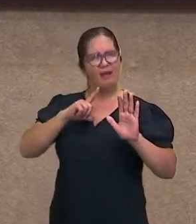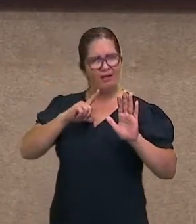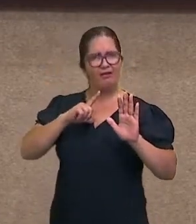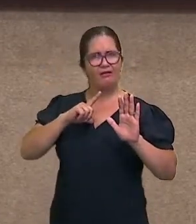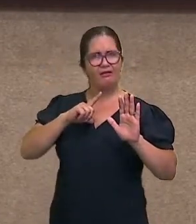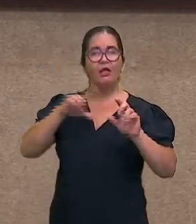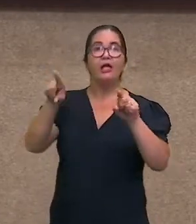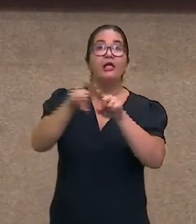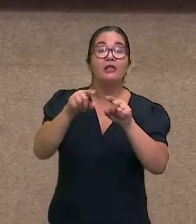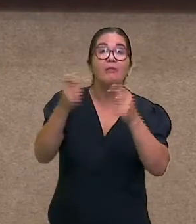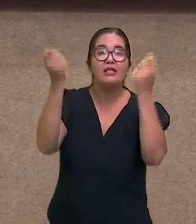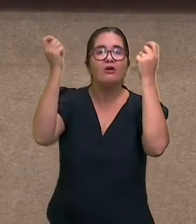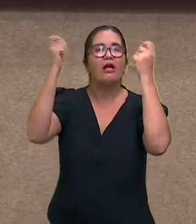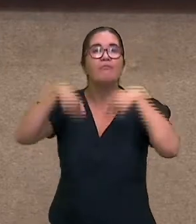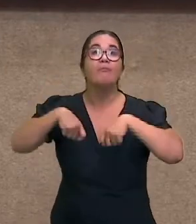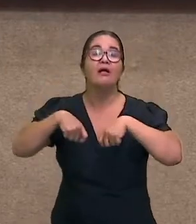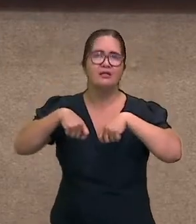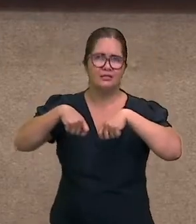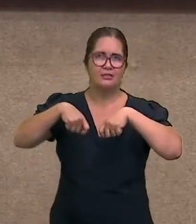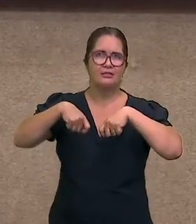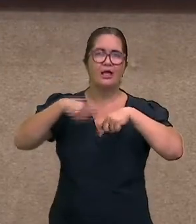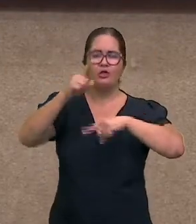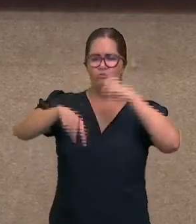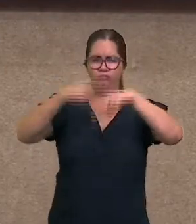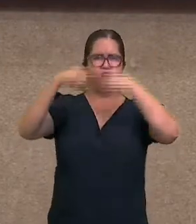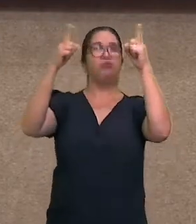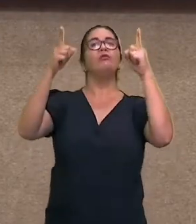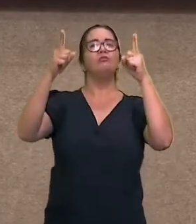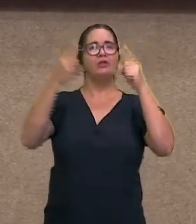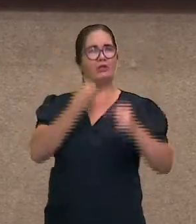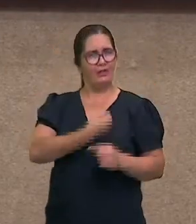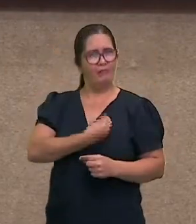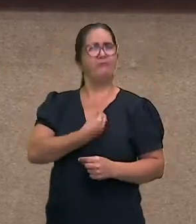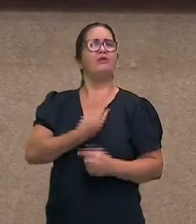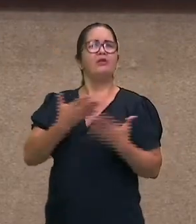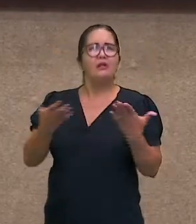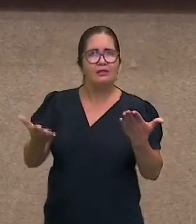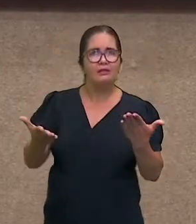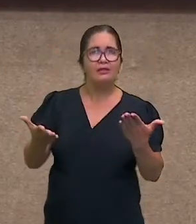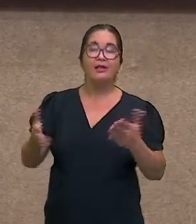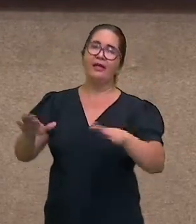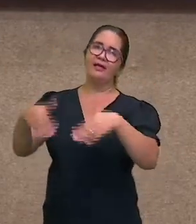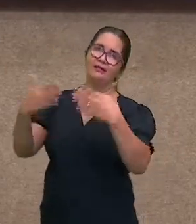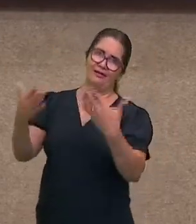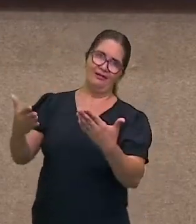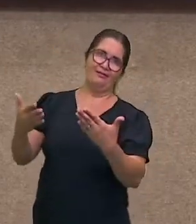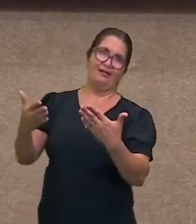sua capacidade. Ótimo! Esse liberalismo,